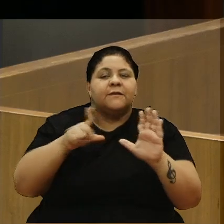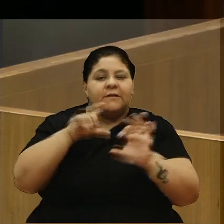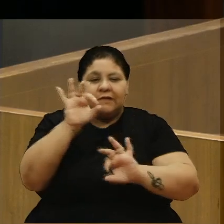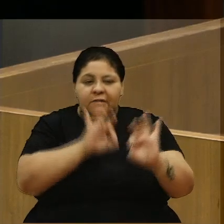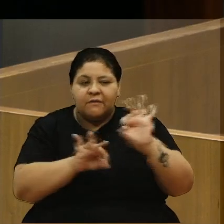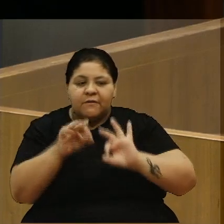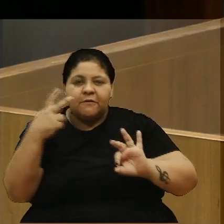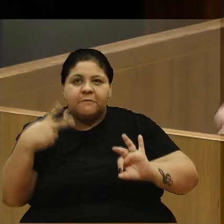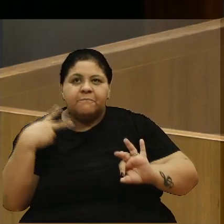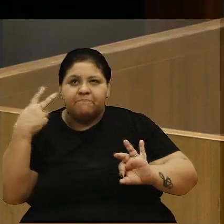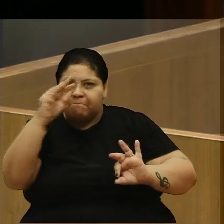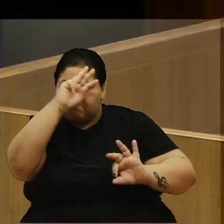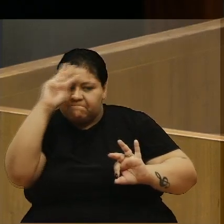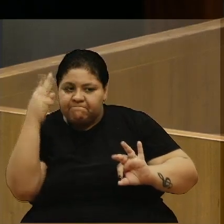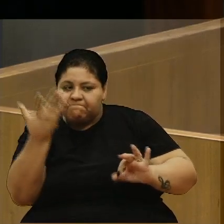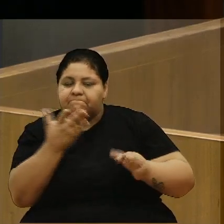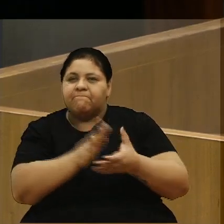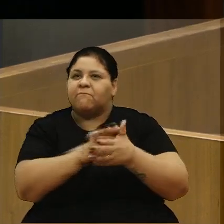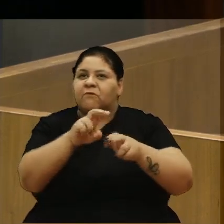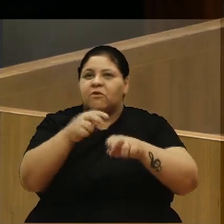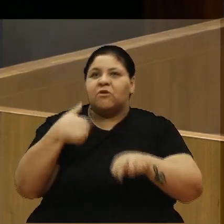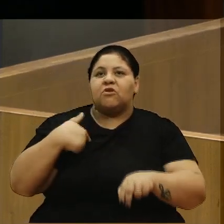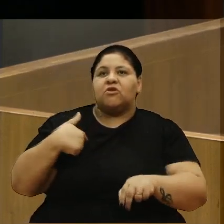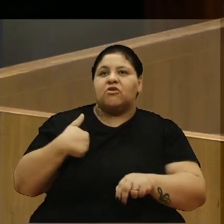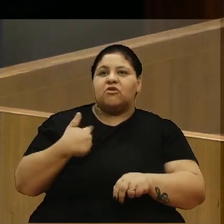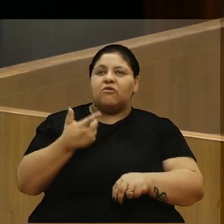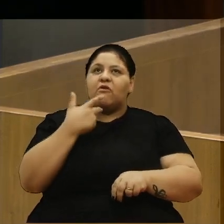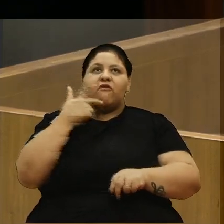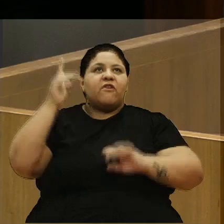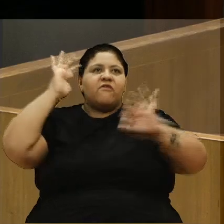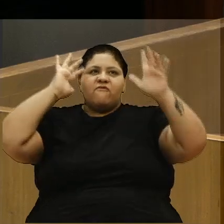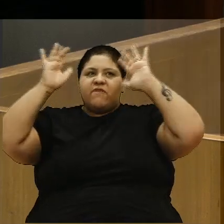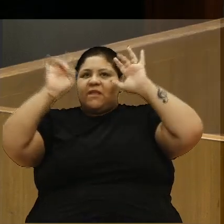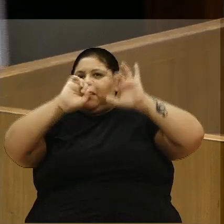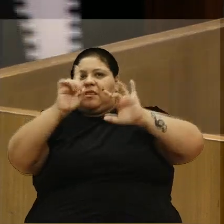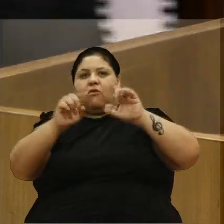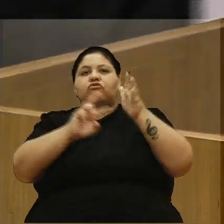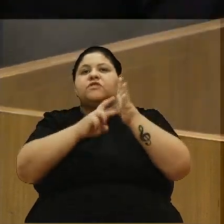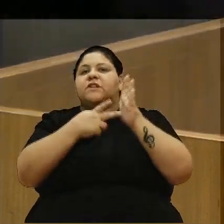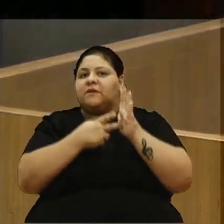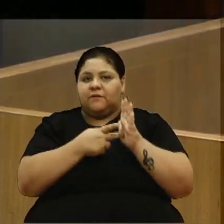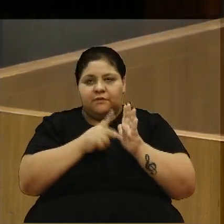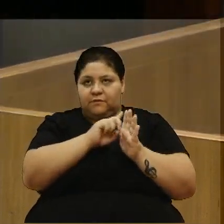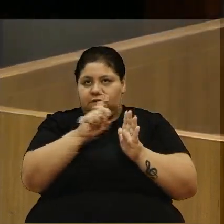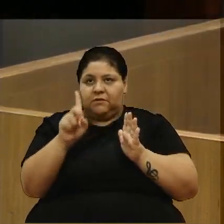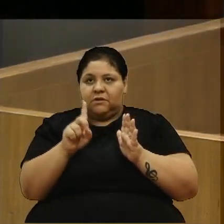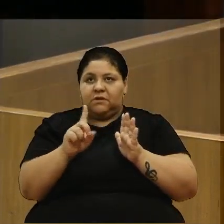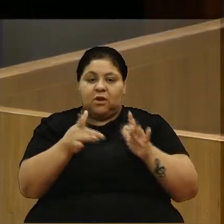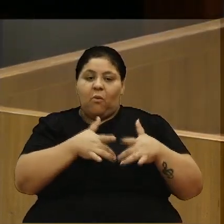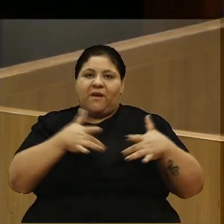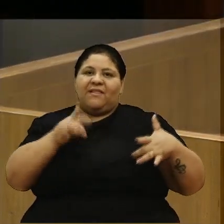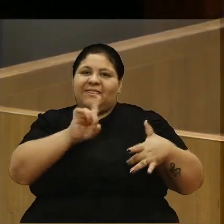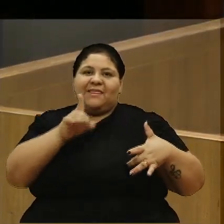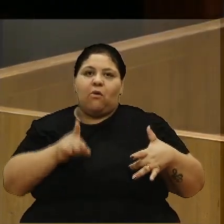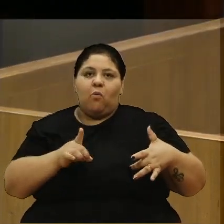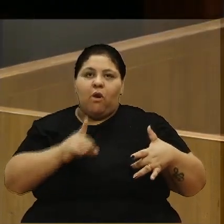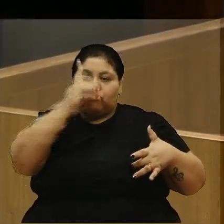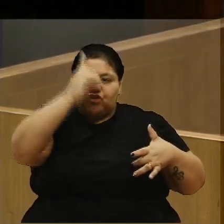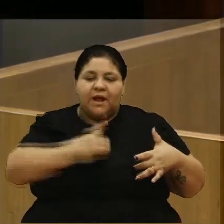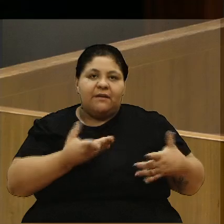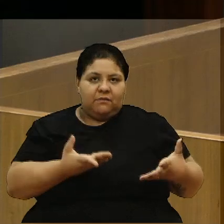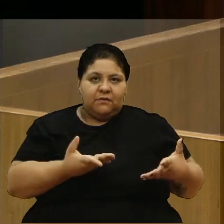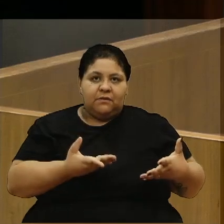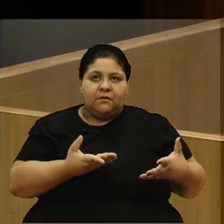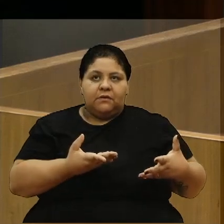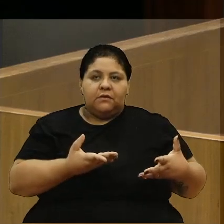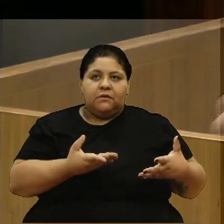vereador Juliano Valim, portanto, não é eu falar da minha cabeça o que seria assistência social, não é caridade, é um direito, né? Muitas